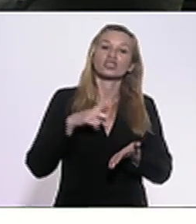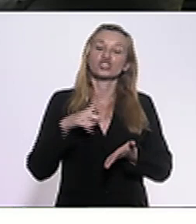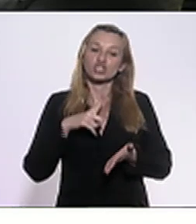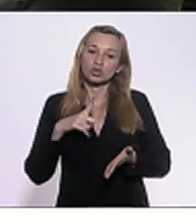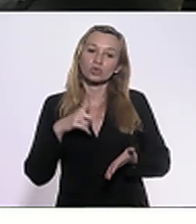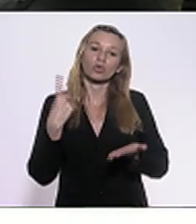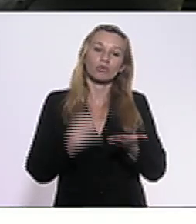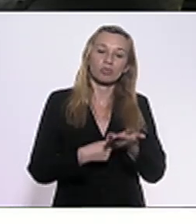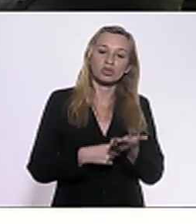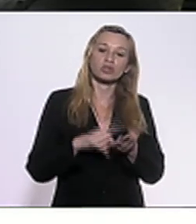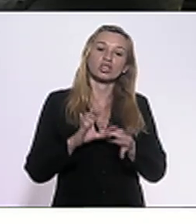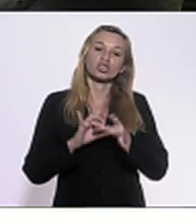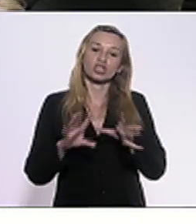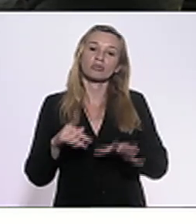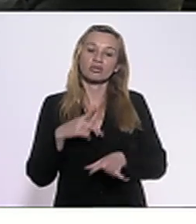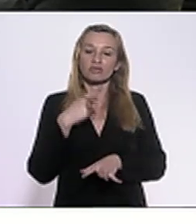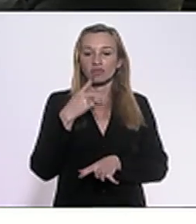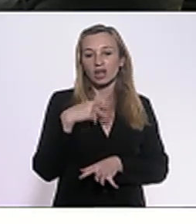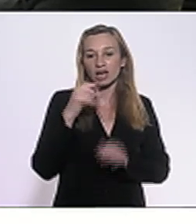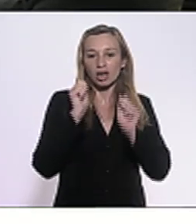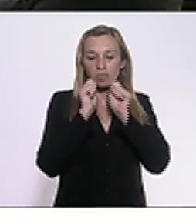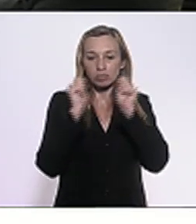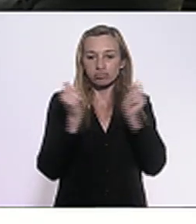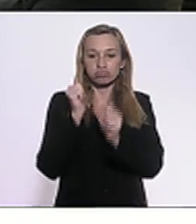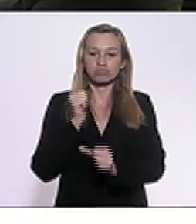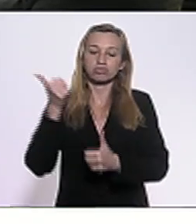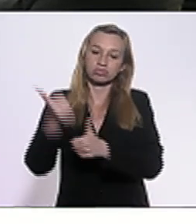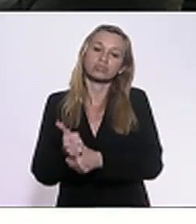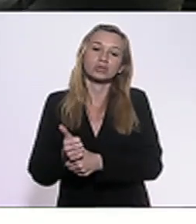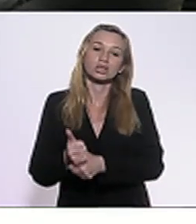para fazer para os seus subsecretários.